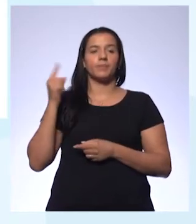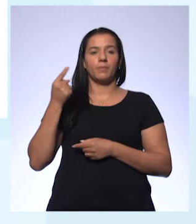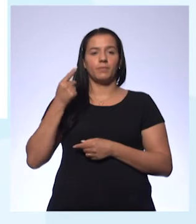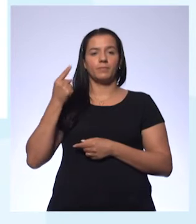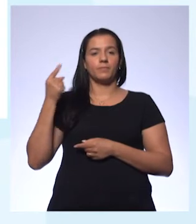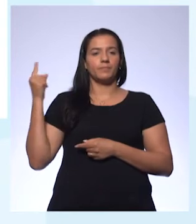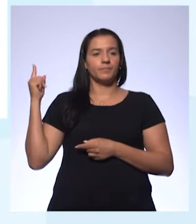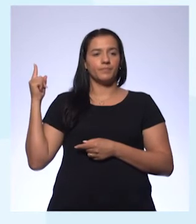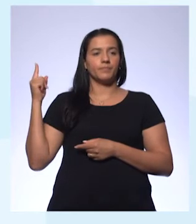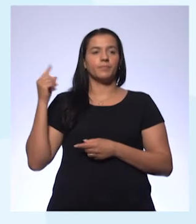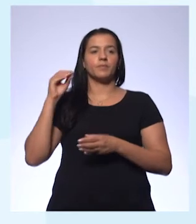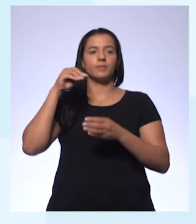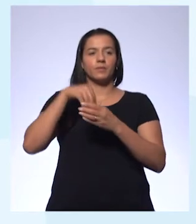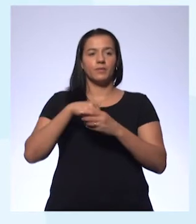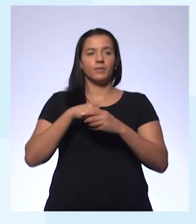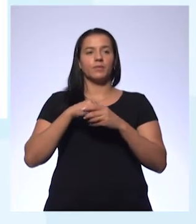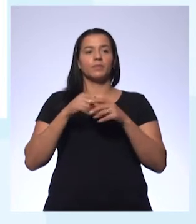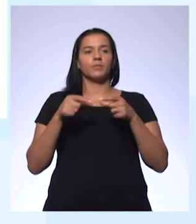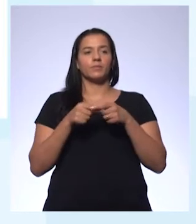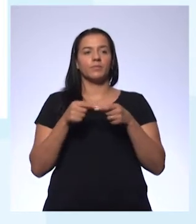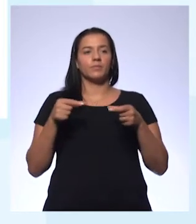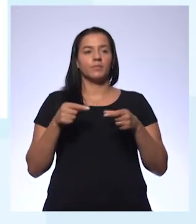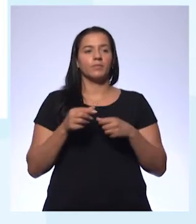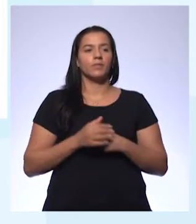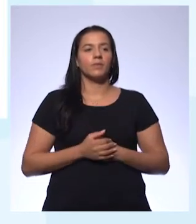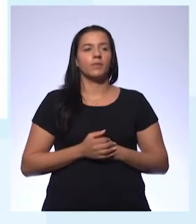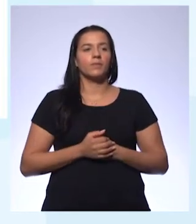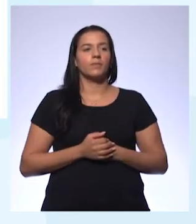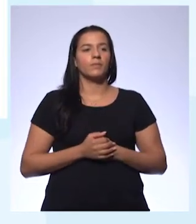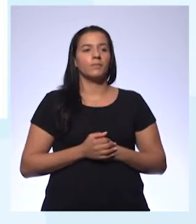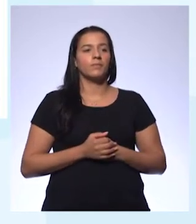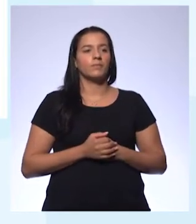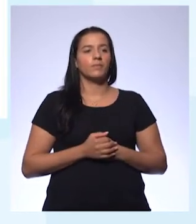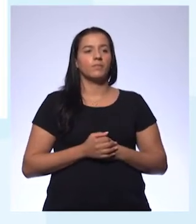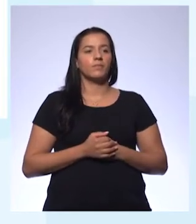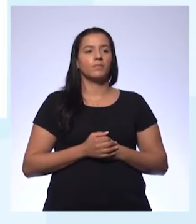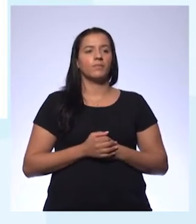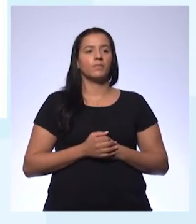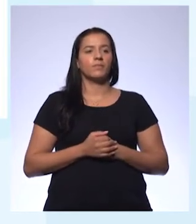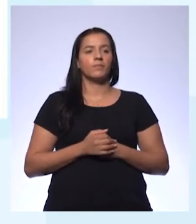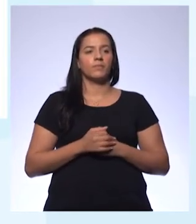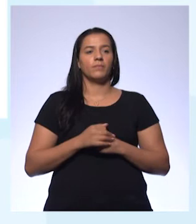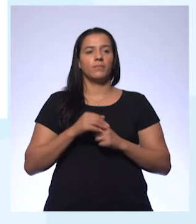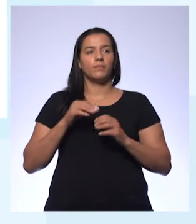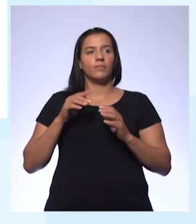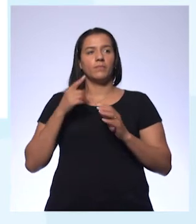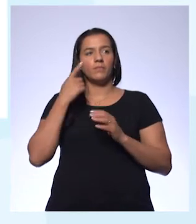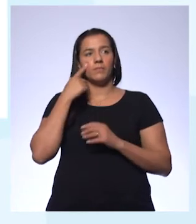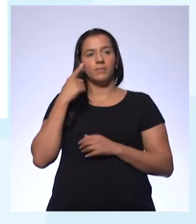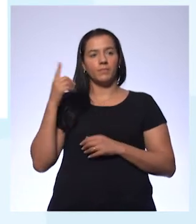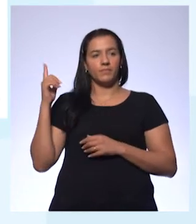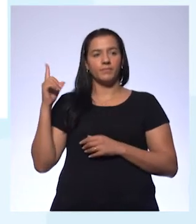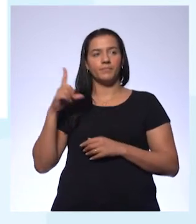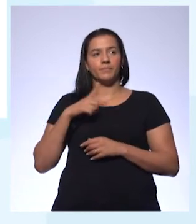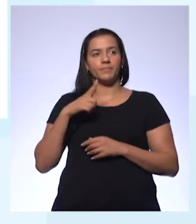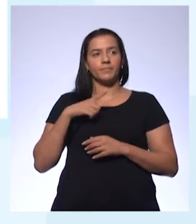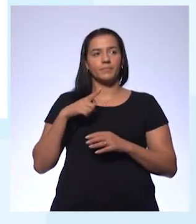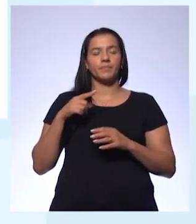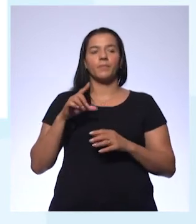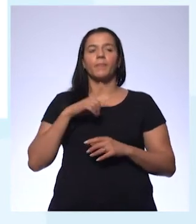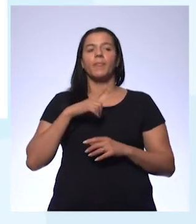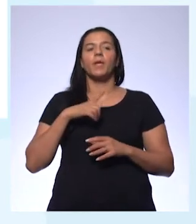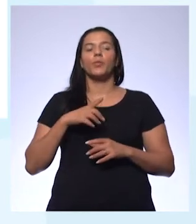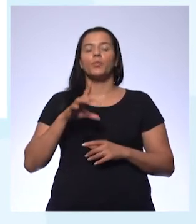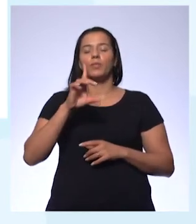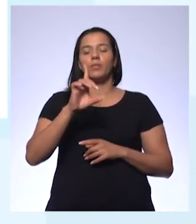ter material genético. Espera aí. Era para ter aparecido mais material genético ali, mas tá bom. Então, vai ter um DNAzinho